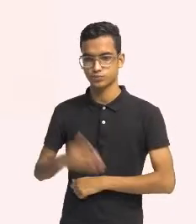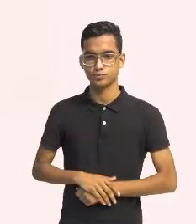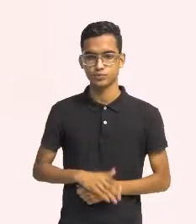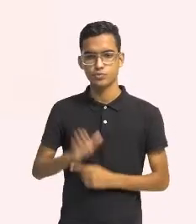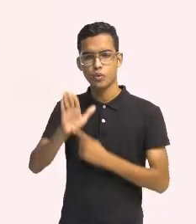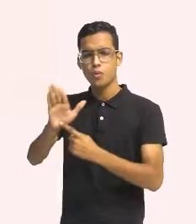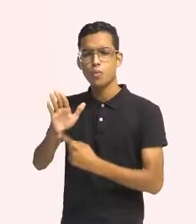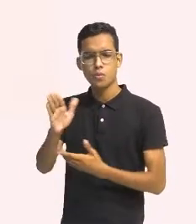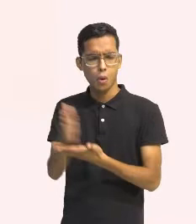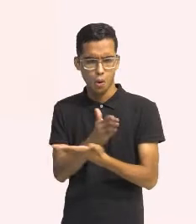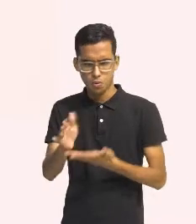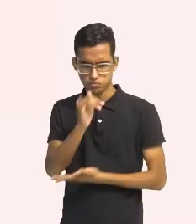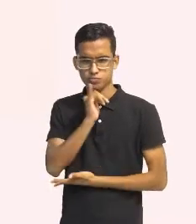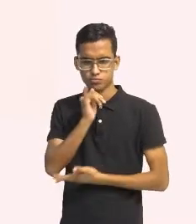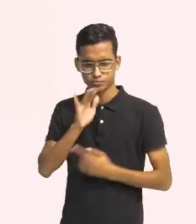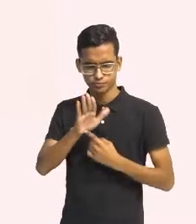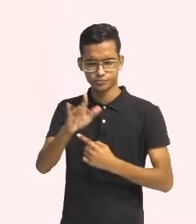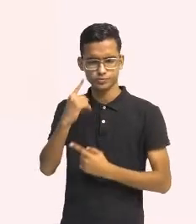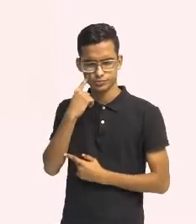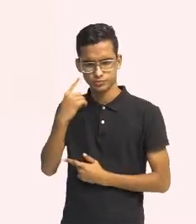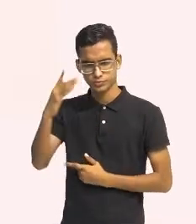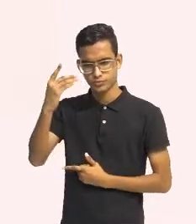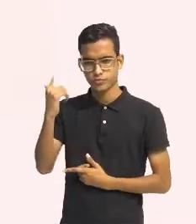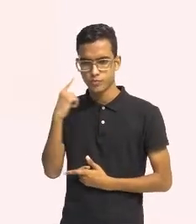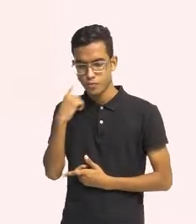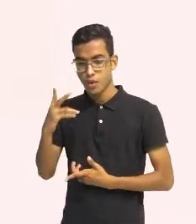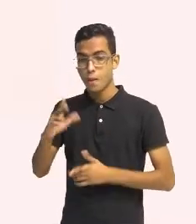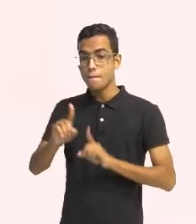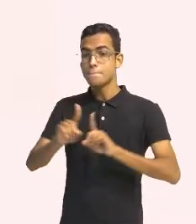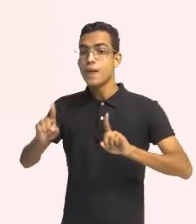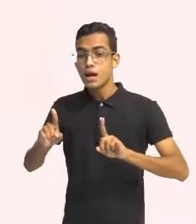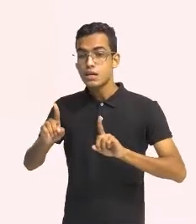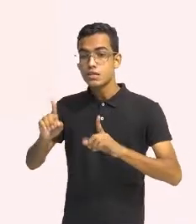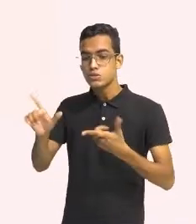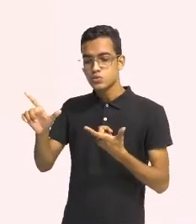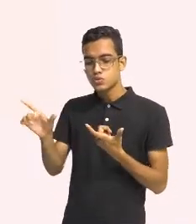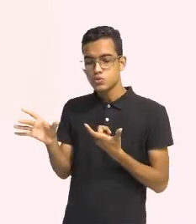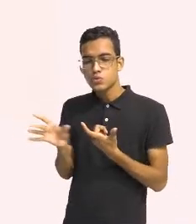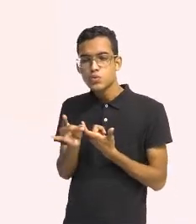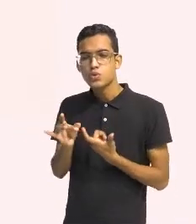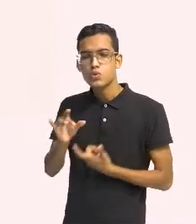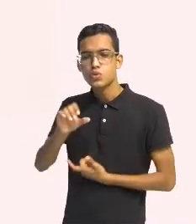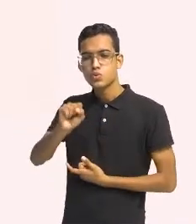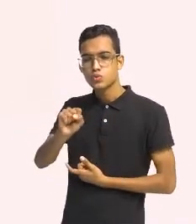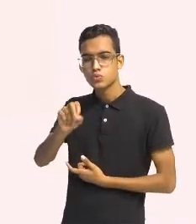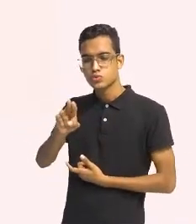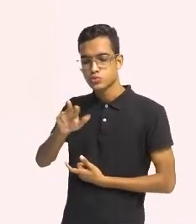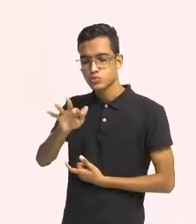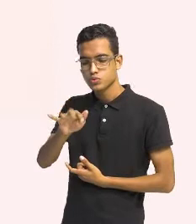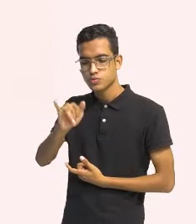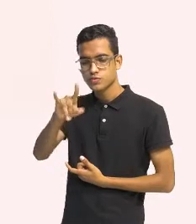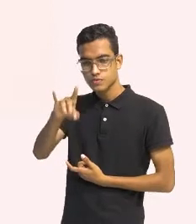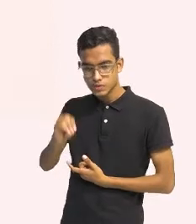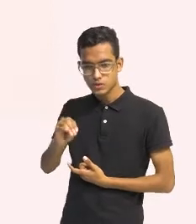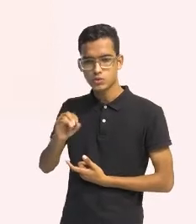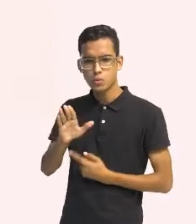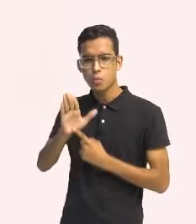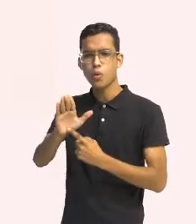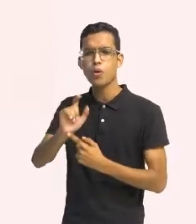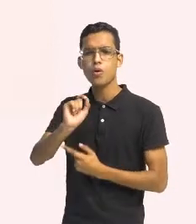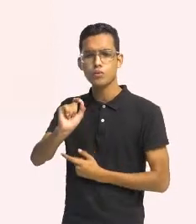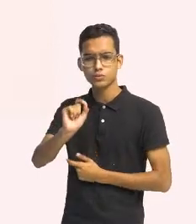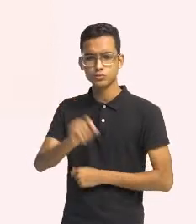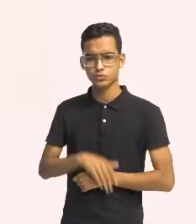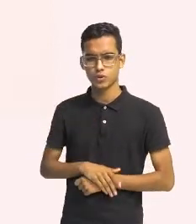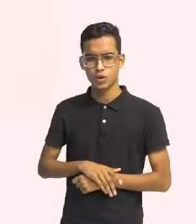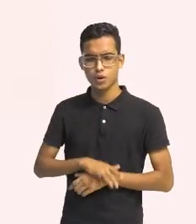hidrocarbonetos, tá? Mas o sufixo é a última partezinha do nome do composto e ele indica pra gente a função a que aquele